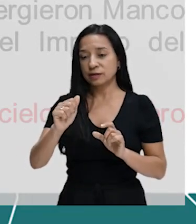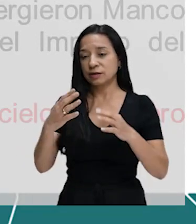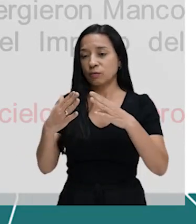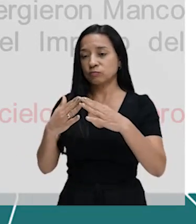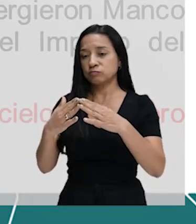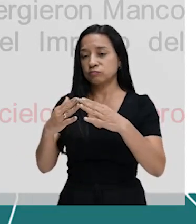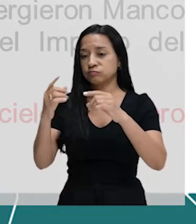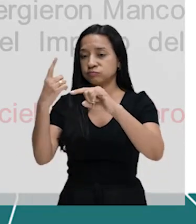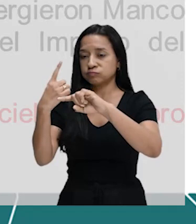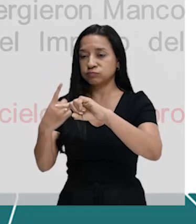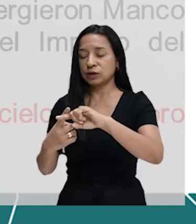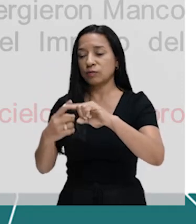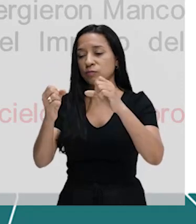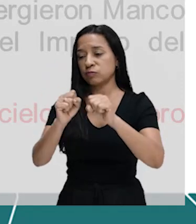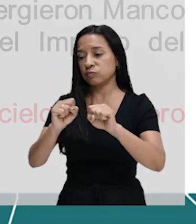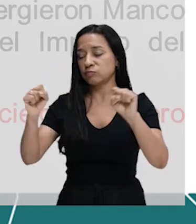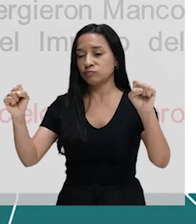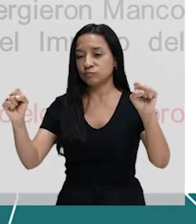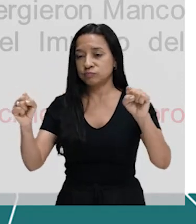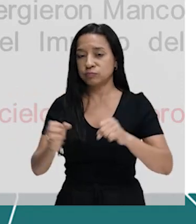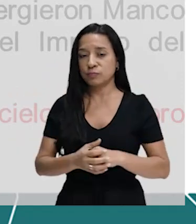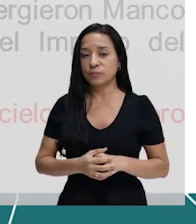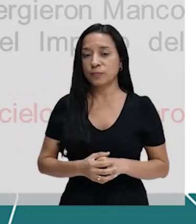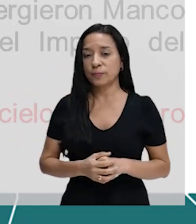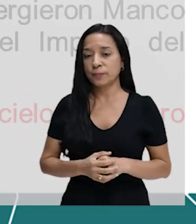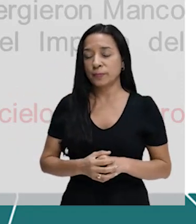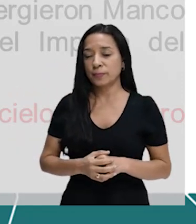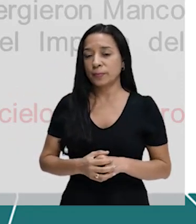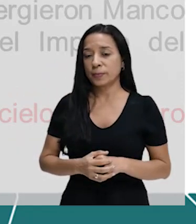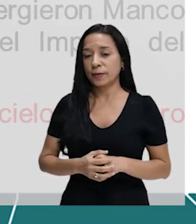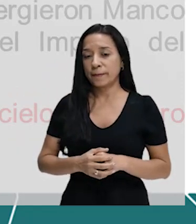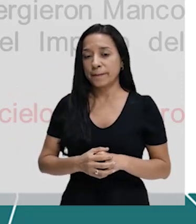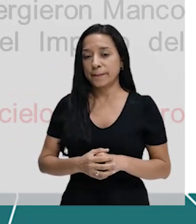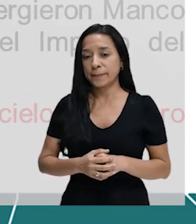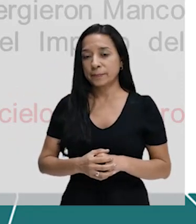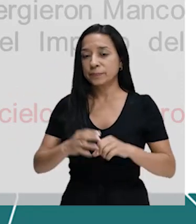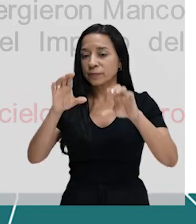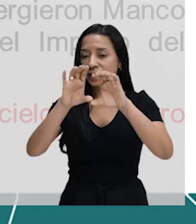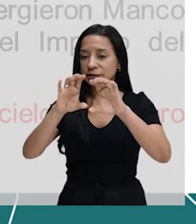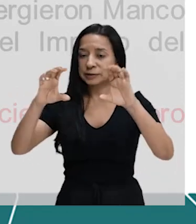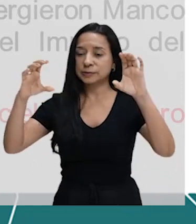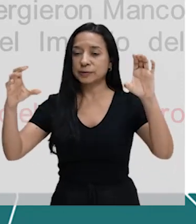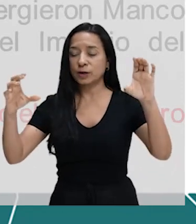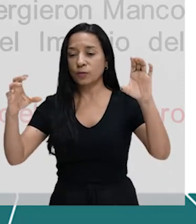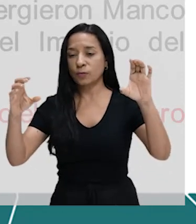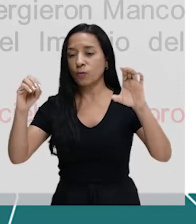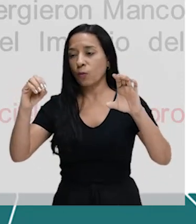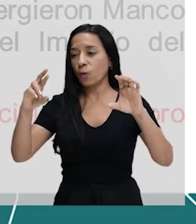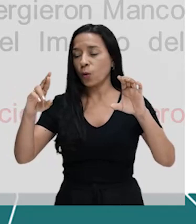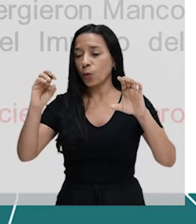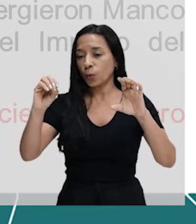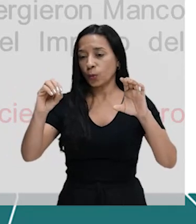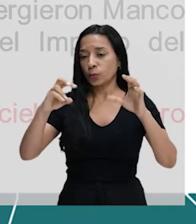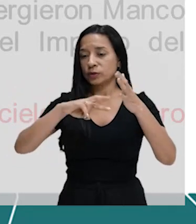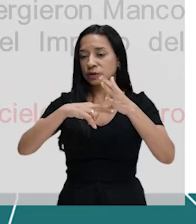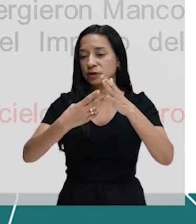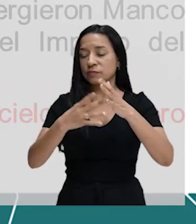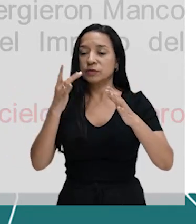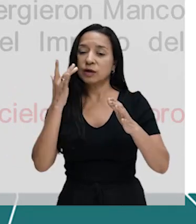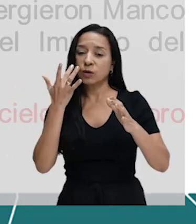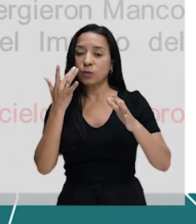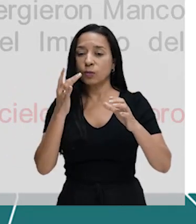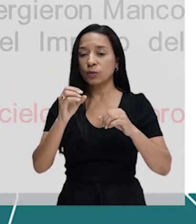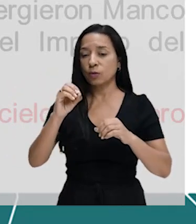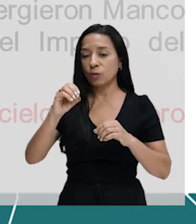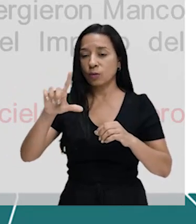desplegou, que é desdobrando, cielo, que é céu, ouro, que é ouro, e ola,